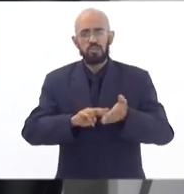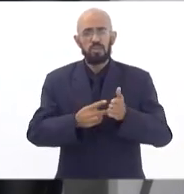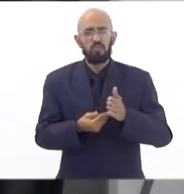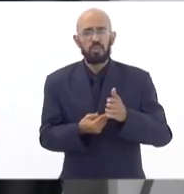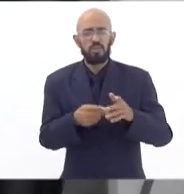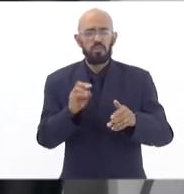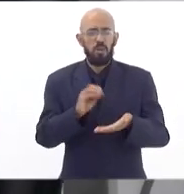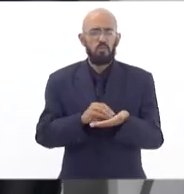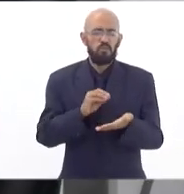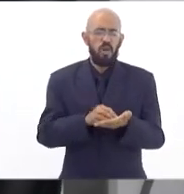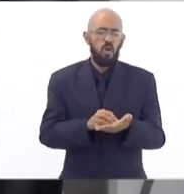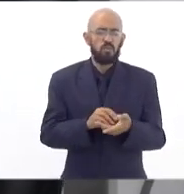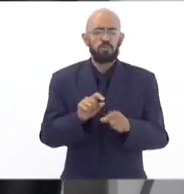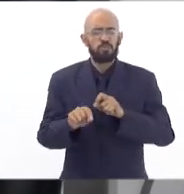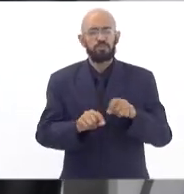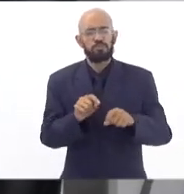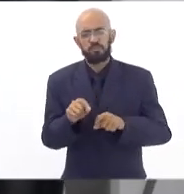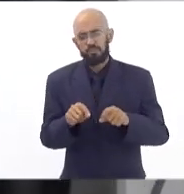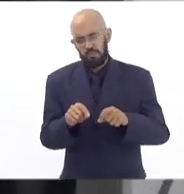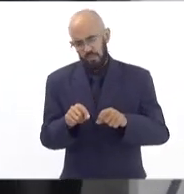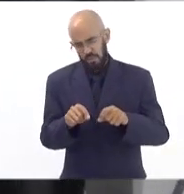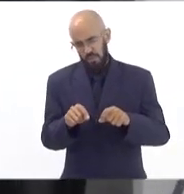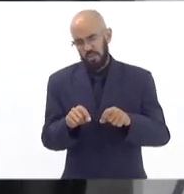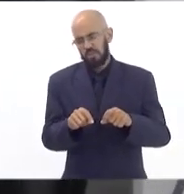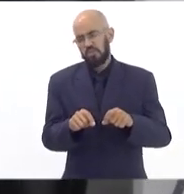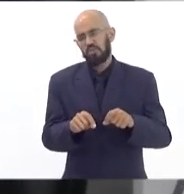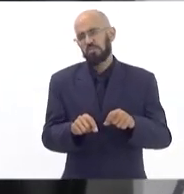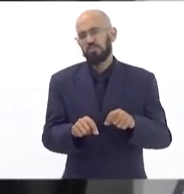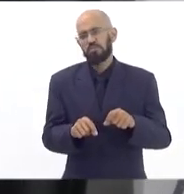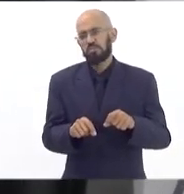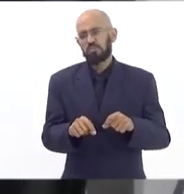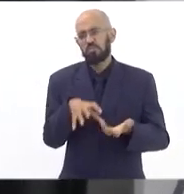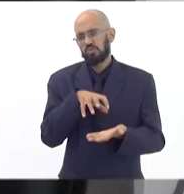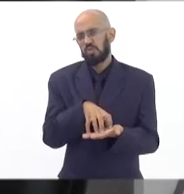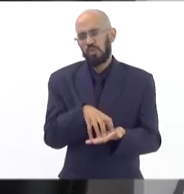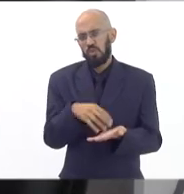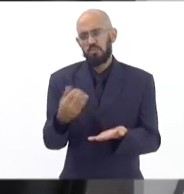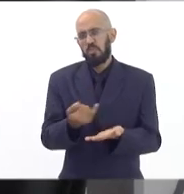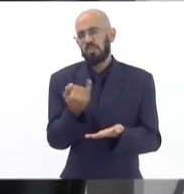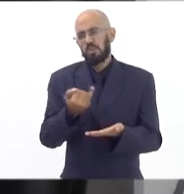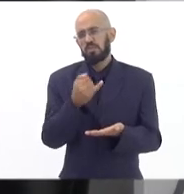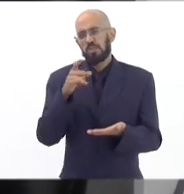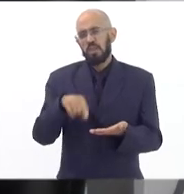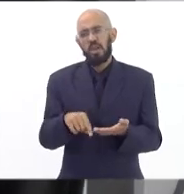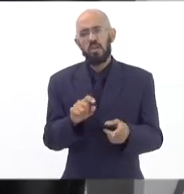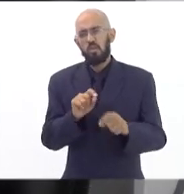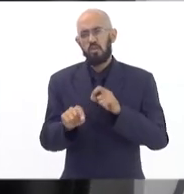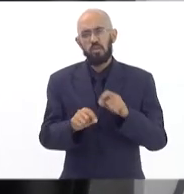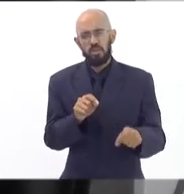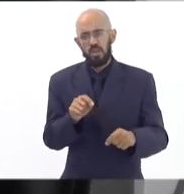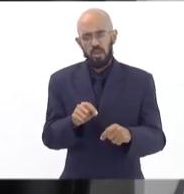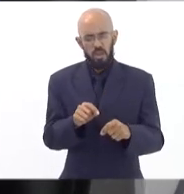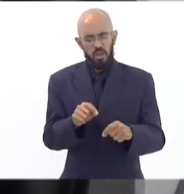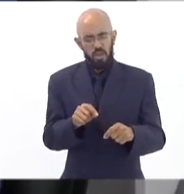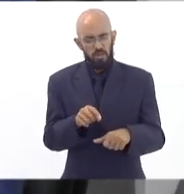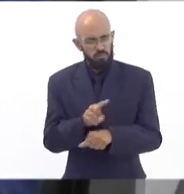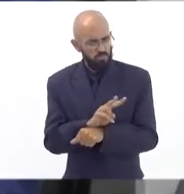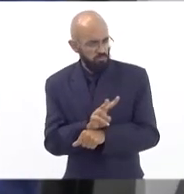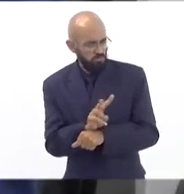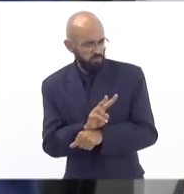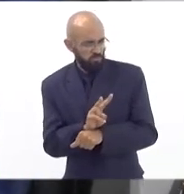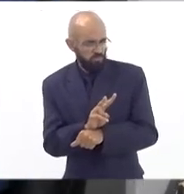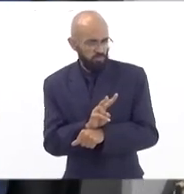uma ausência de um segmento importante do estado no proíbe é essa expansão